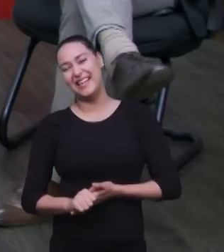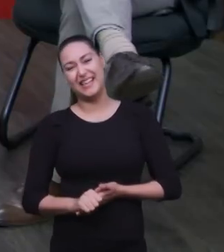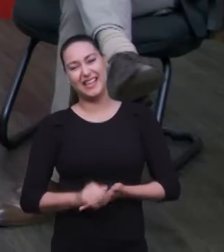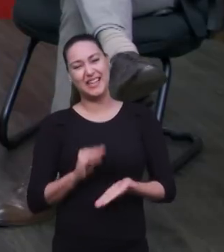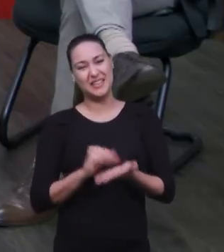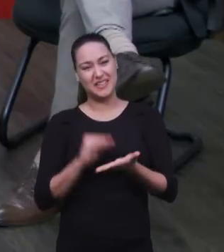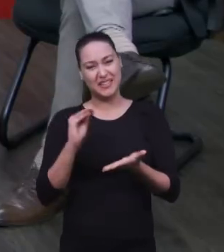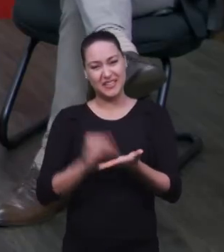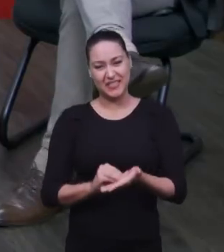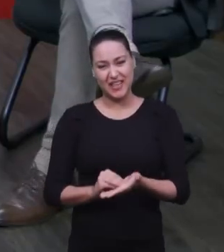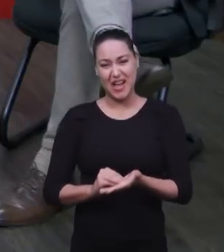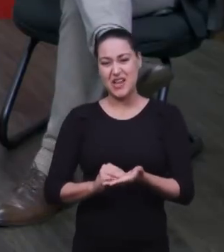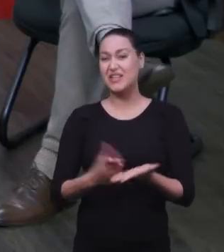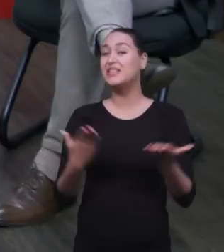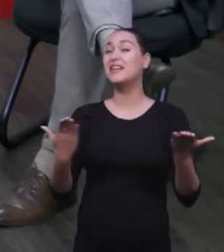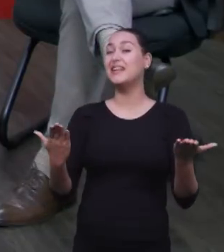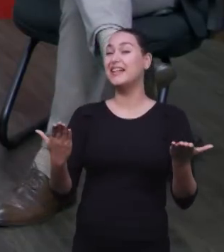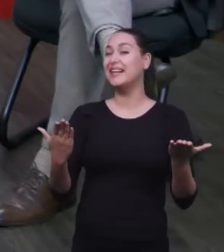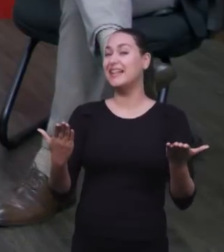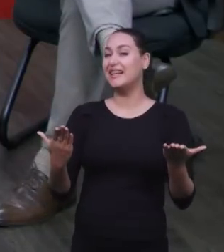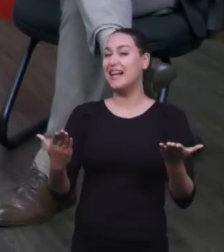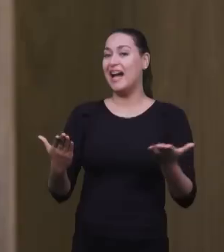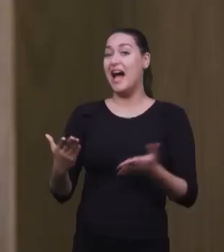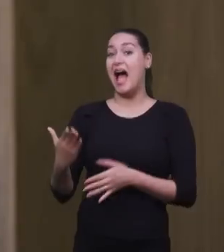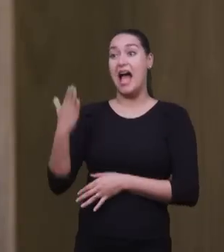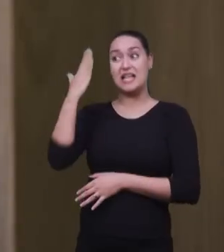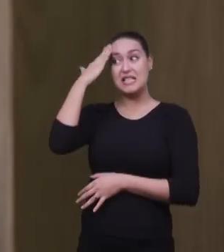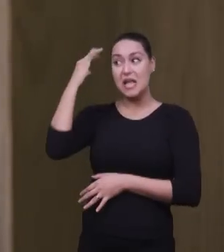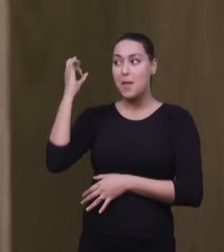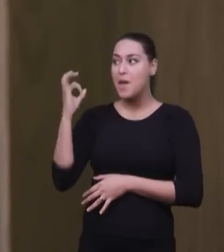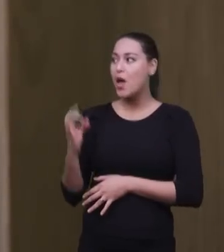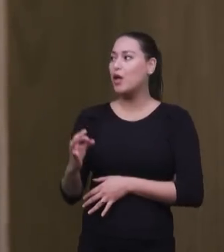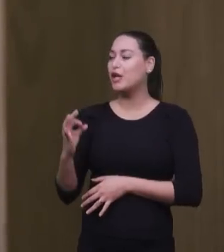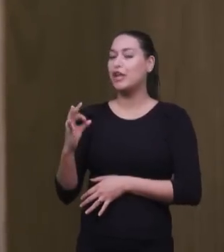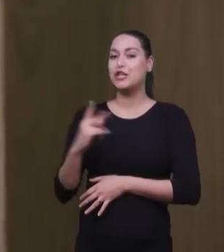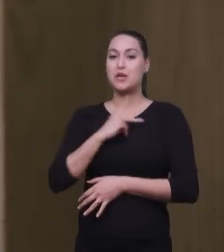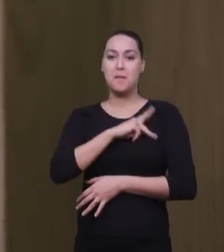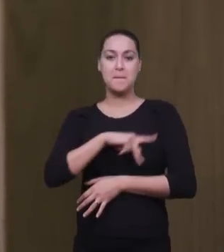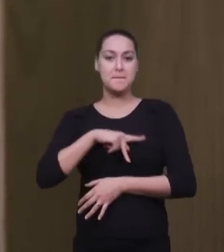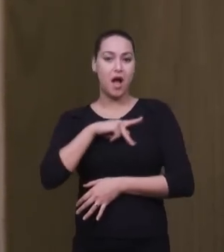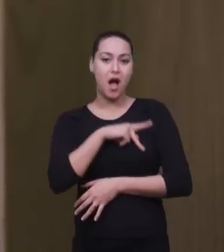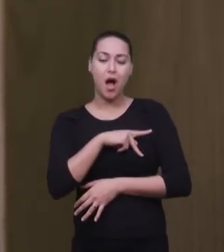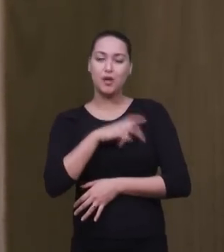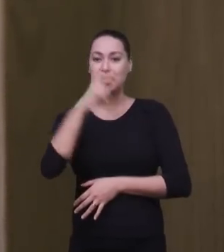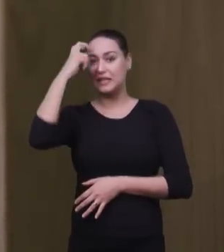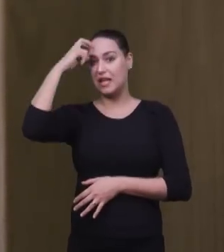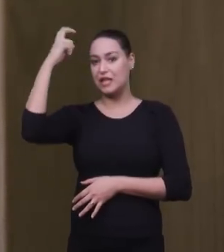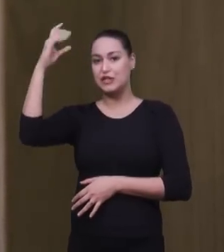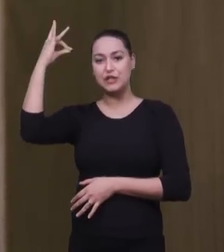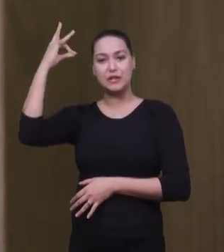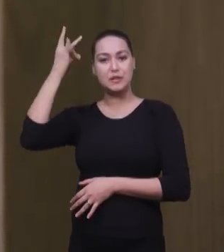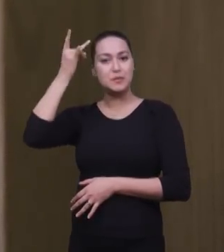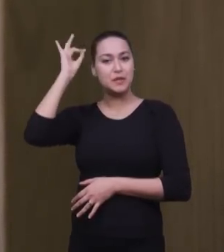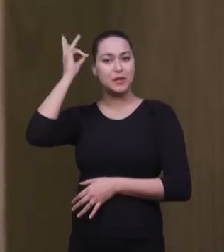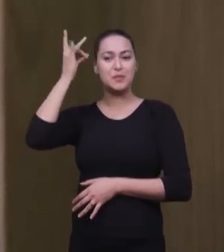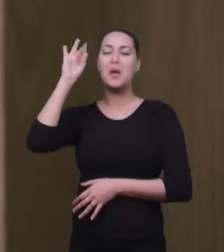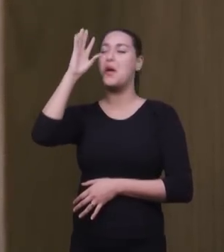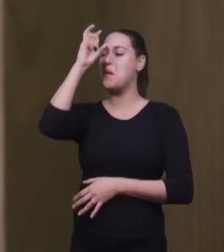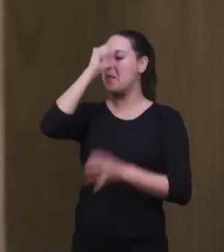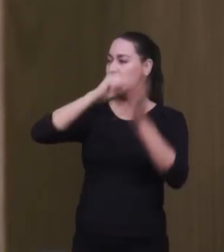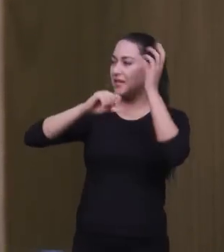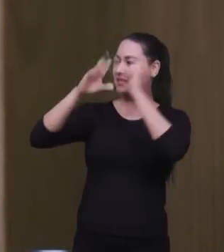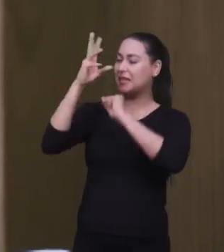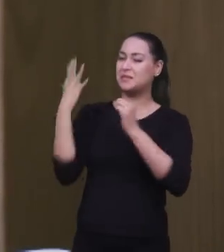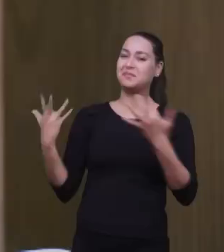respondido? Falta alguma coisa? Cadê? É a sabedoria, né, de Paulo de entrar no assunto, nessa inteligência espiritual, que para nós aqui é